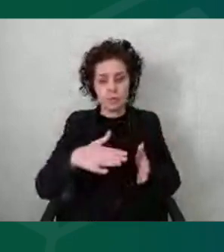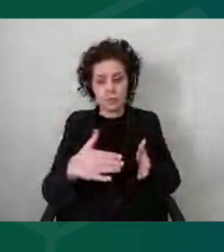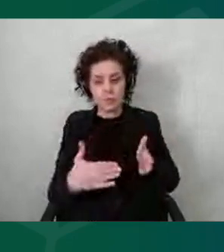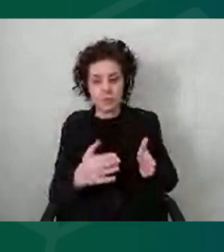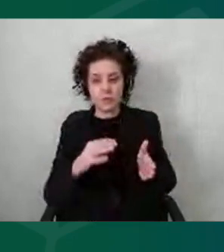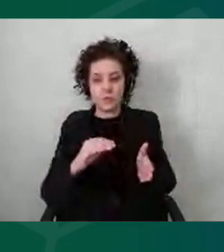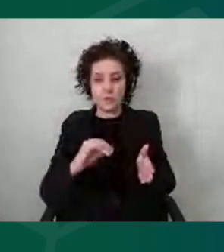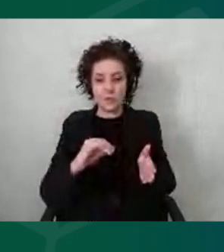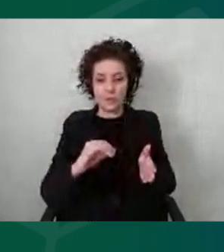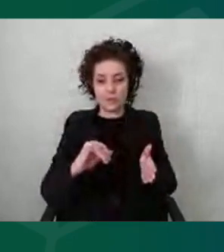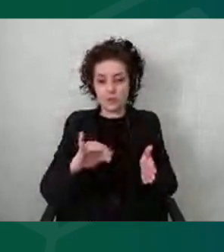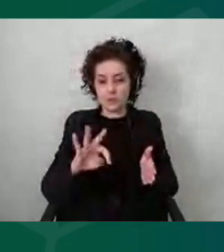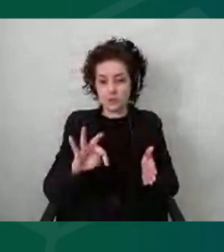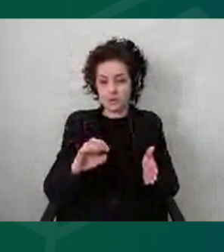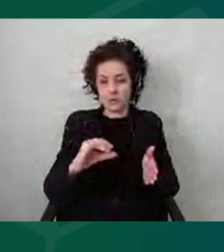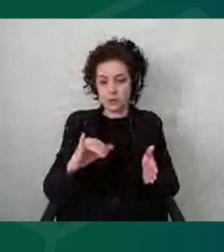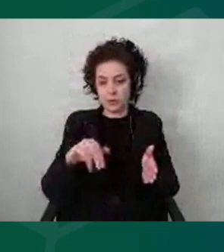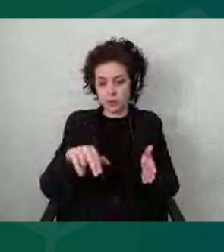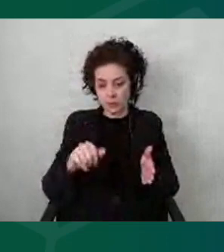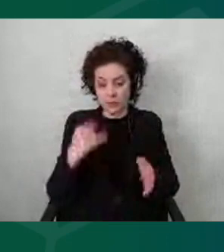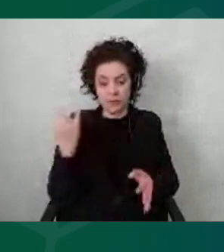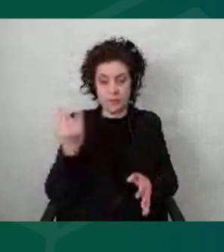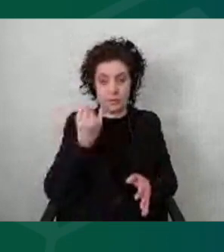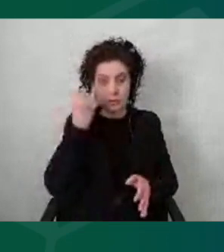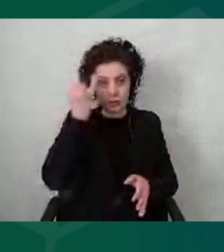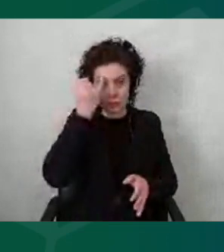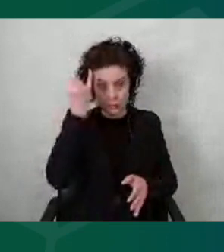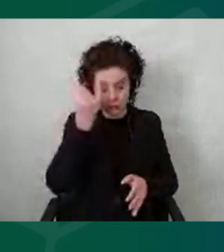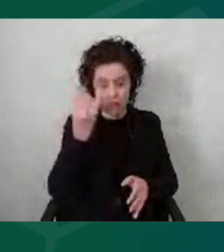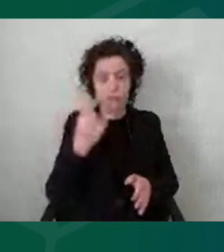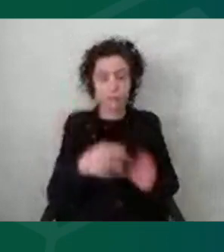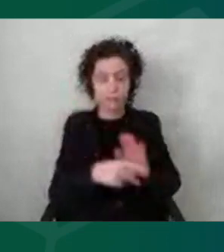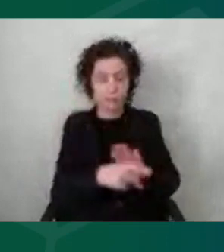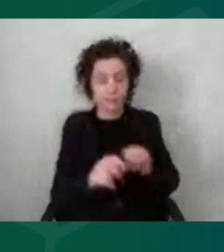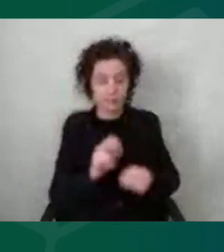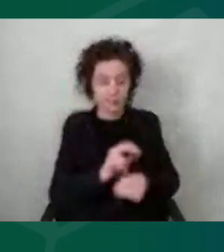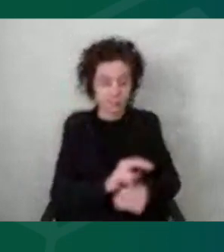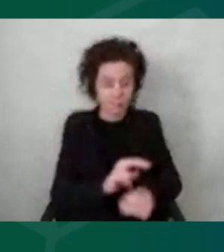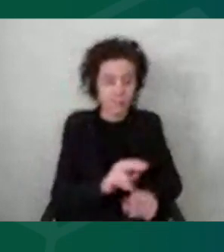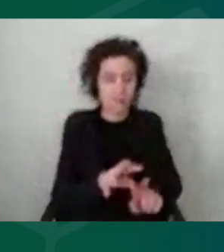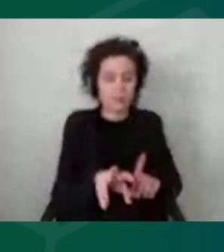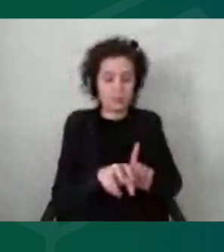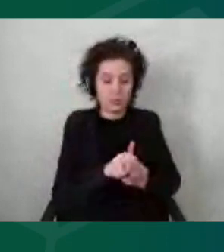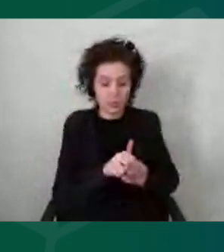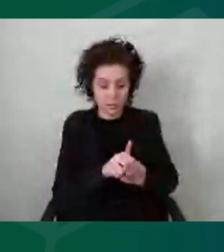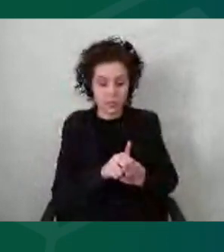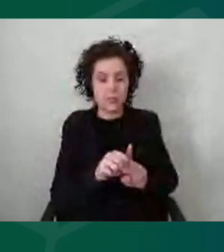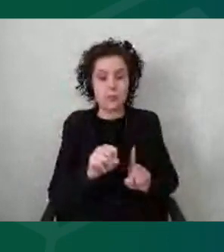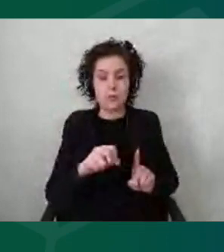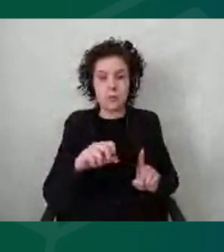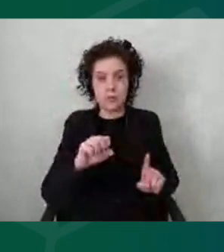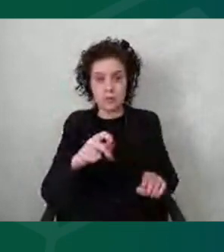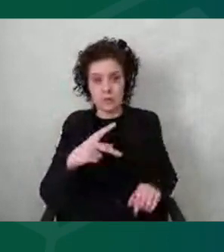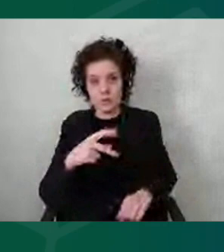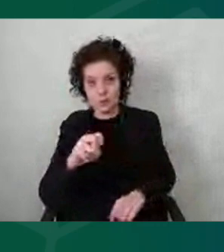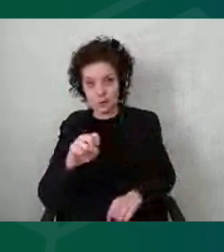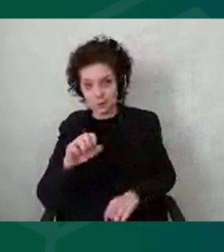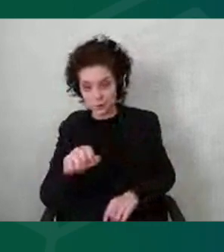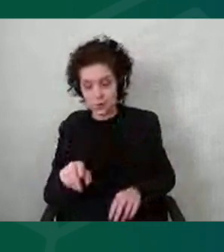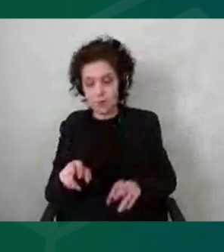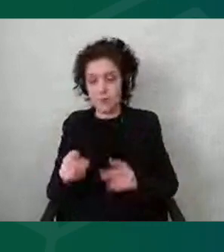um importante papel fisiopatológico na sepse, assim como na Covid-19. E aqui